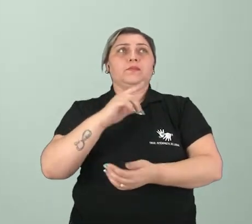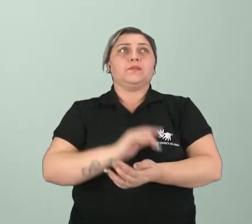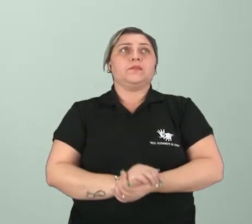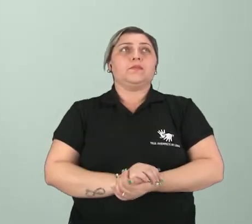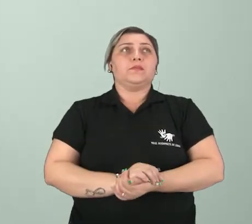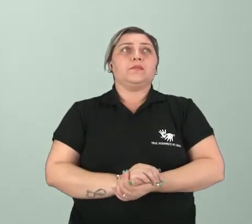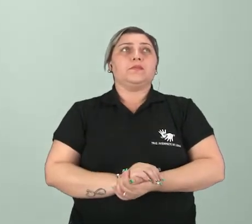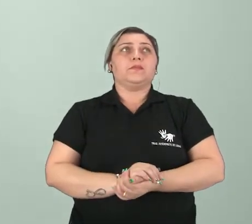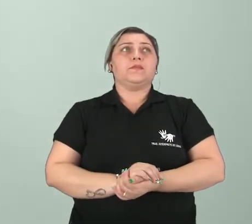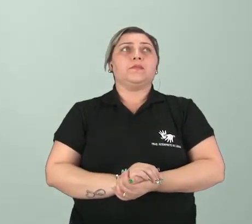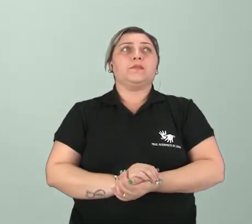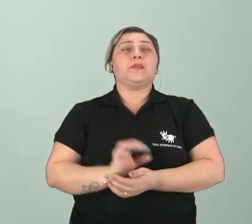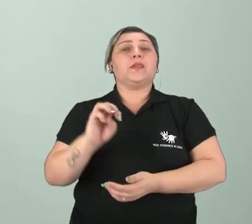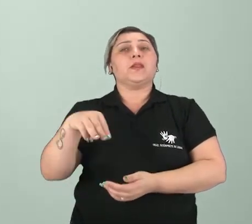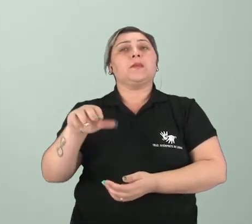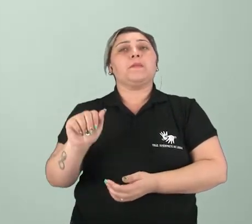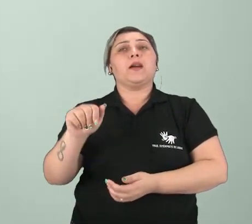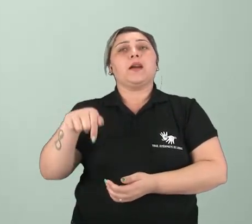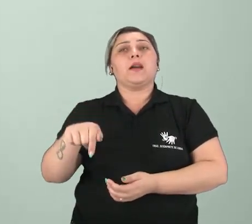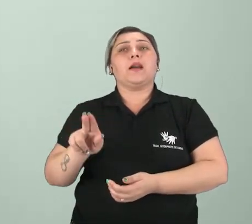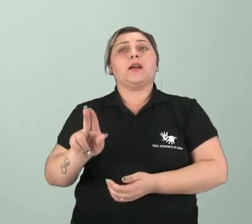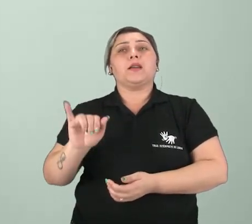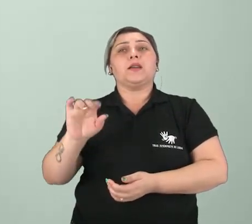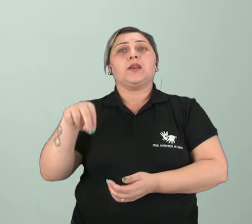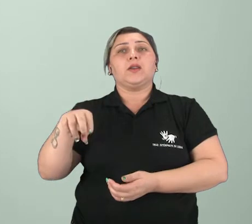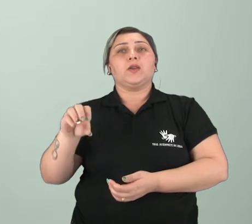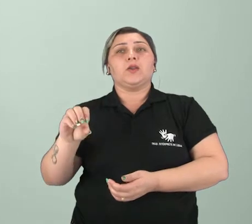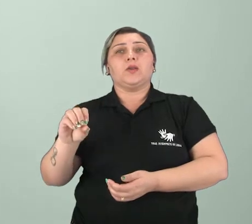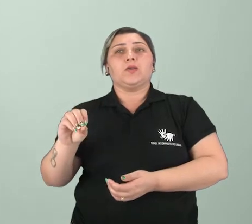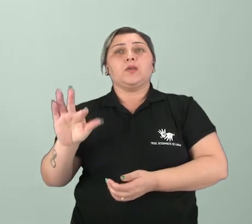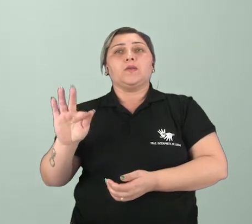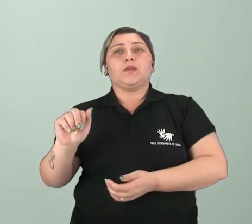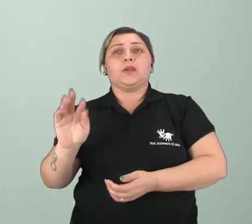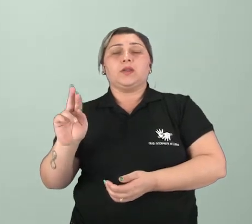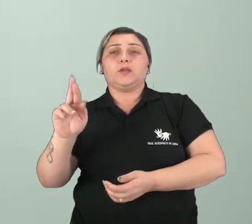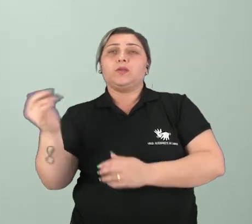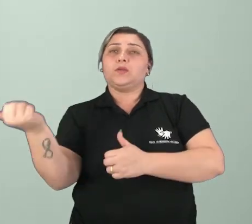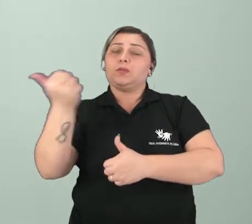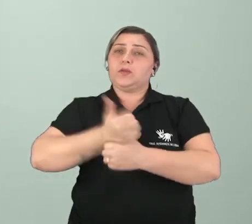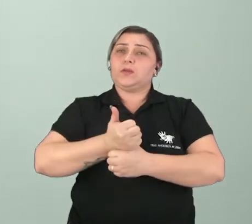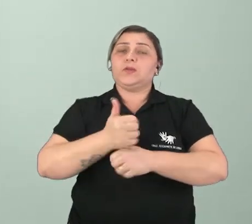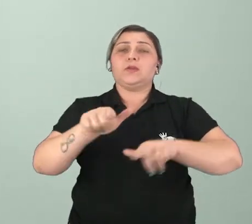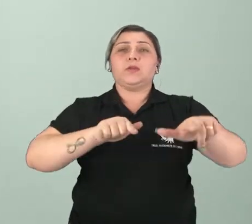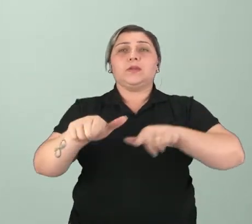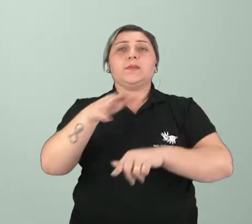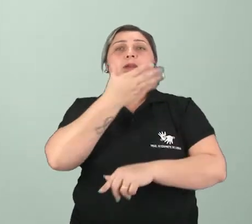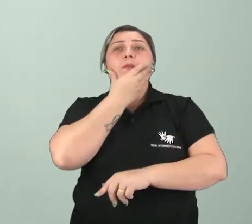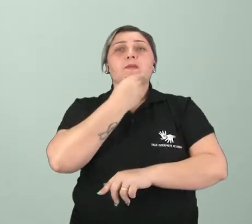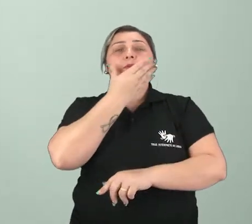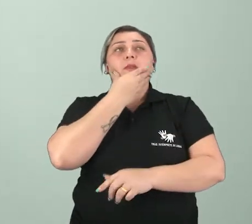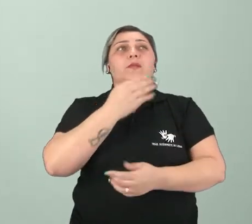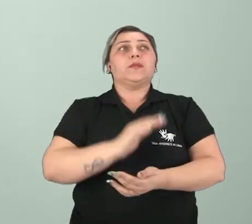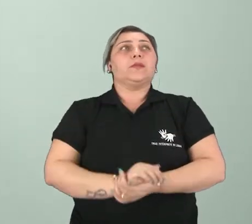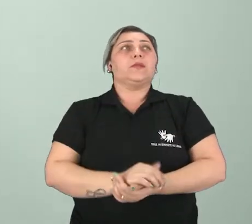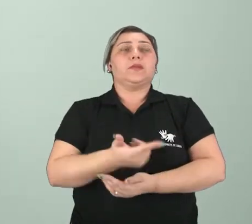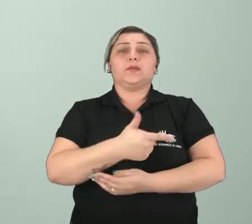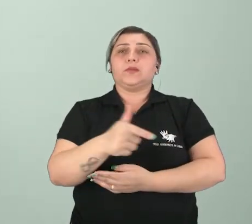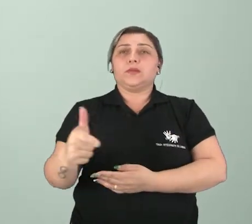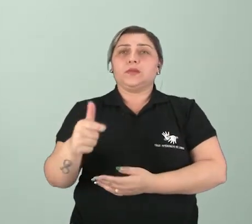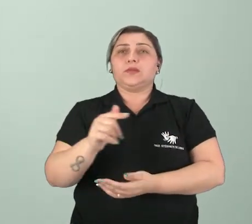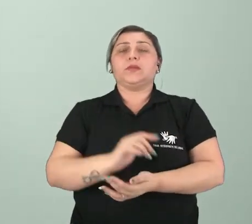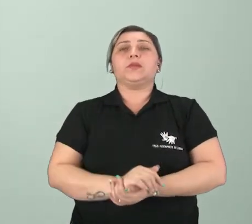advento da maquinofatura, que é quando as máquinas vão passar a substituir o trabalho humano. Então, não vai haver